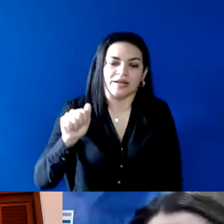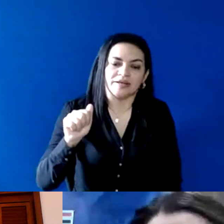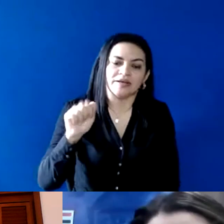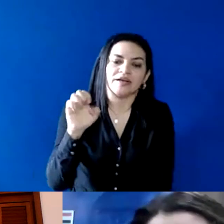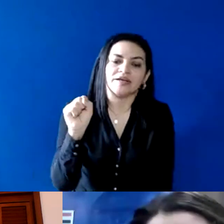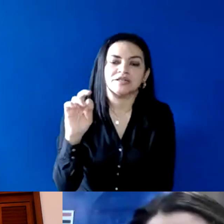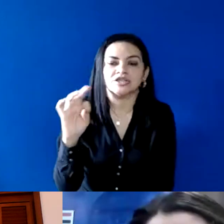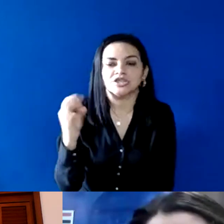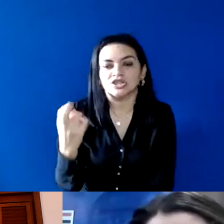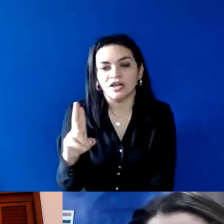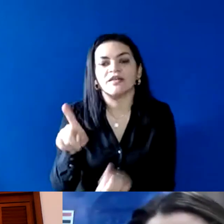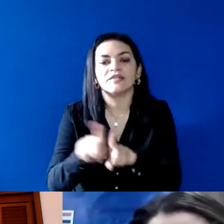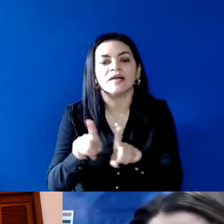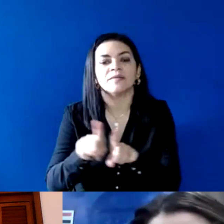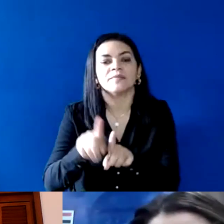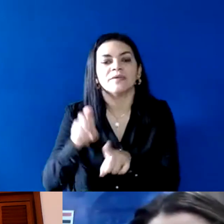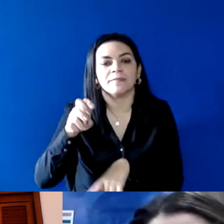Marcos.